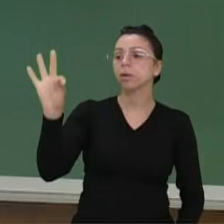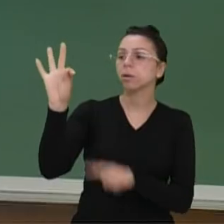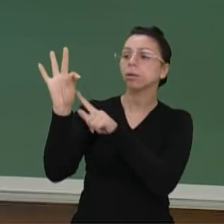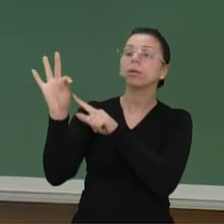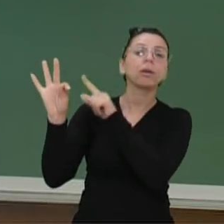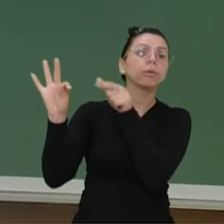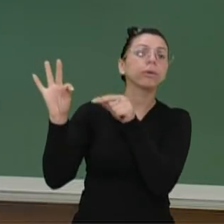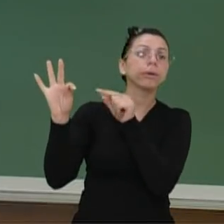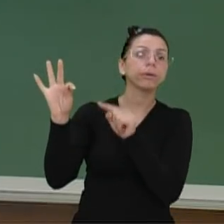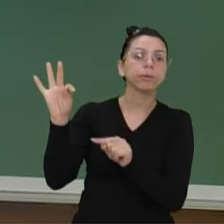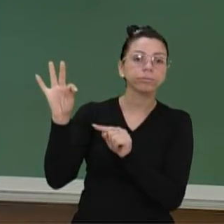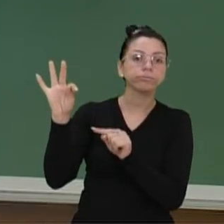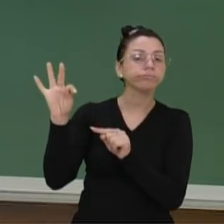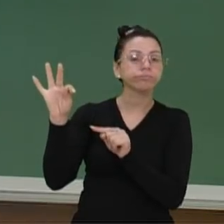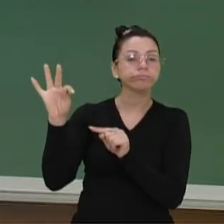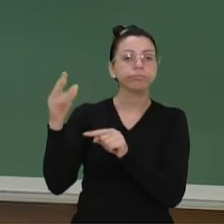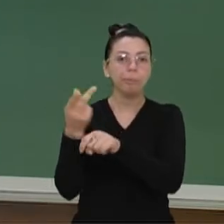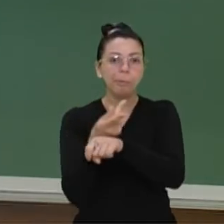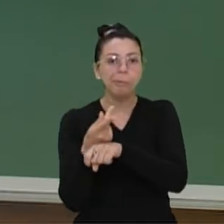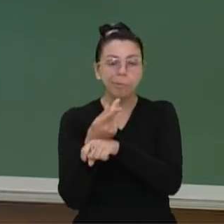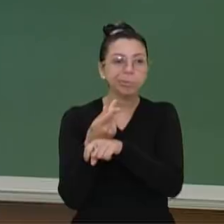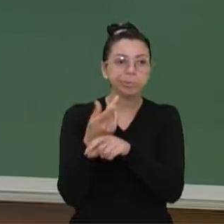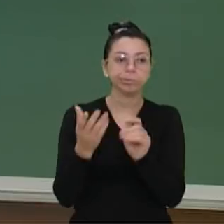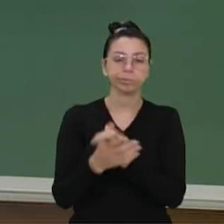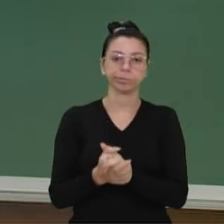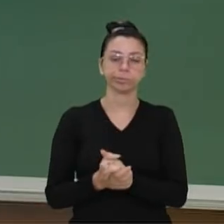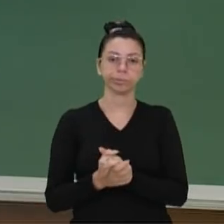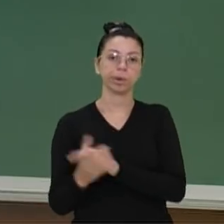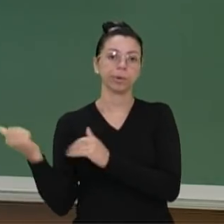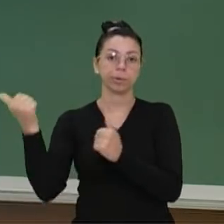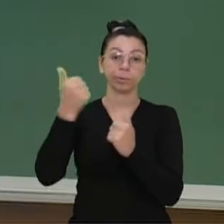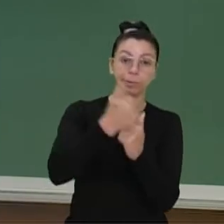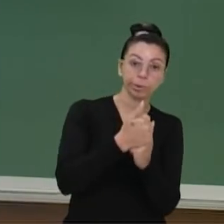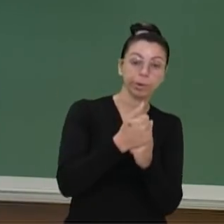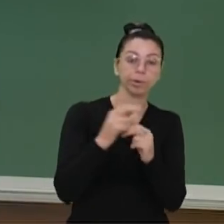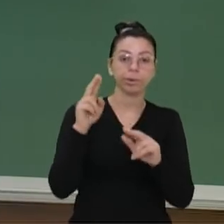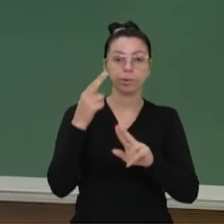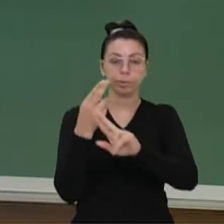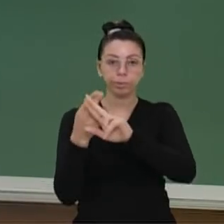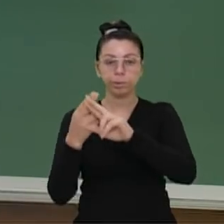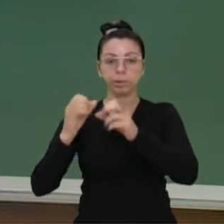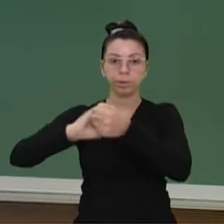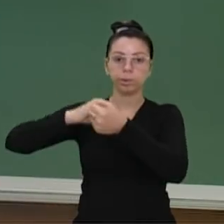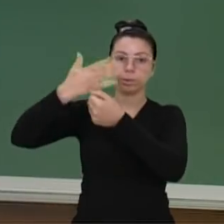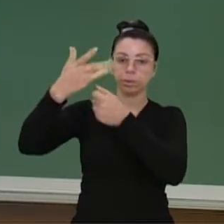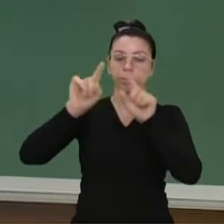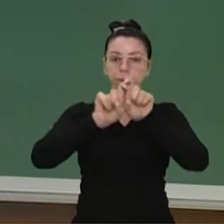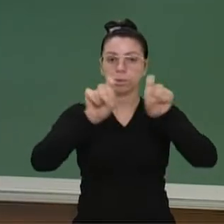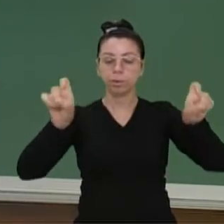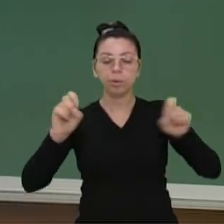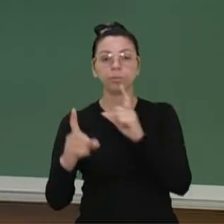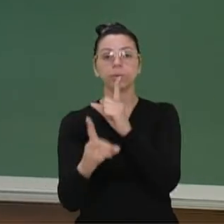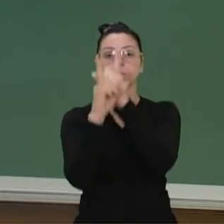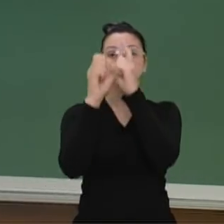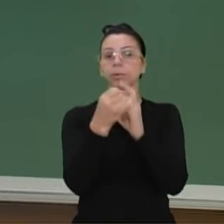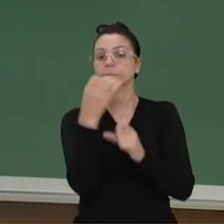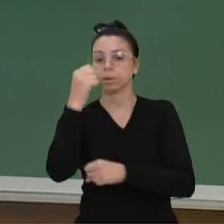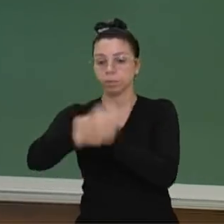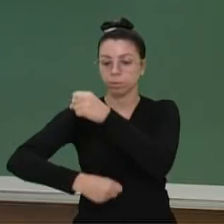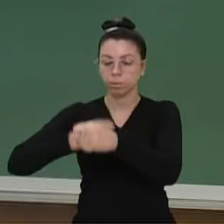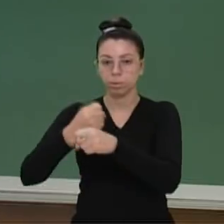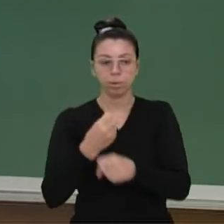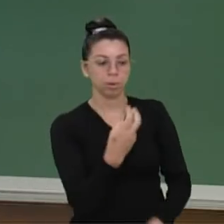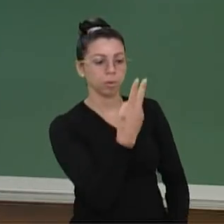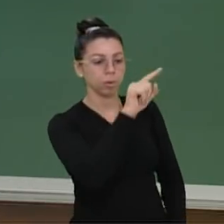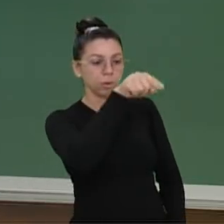essa equação, escreve, troca os valores e utiliza a equação exponencial para encontrar em quantos anos você transforma